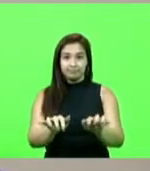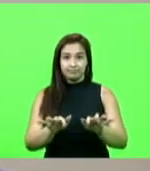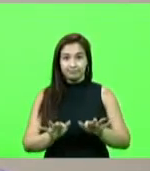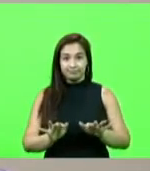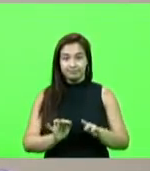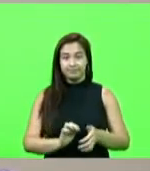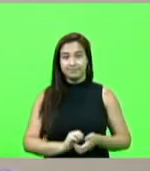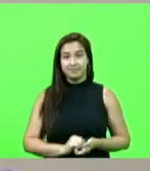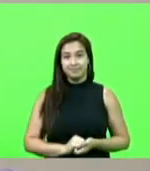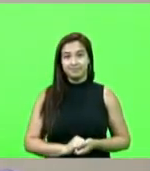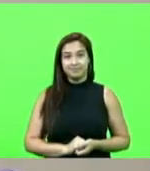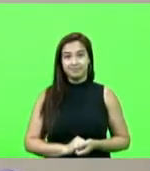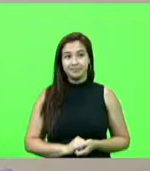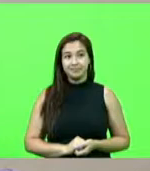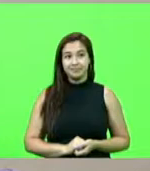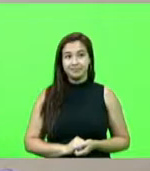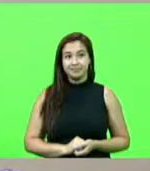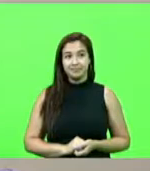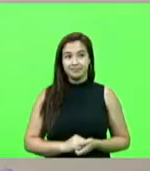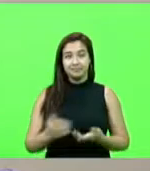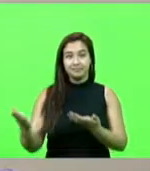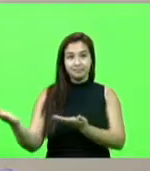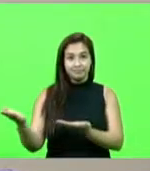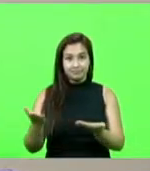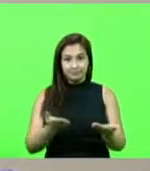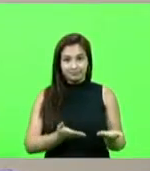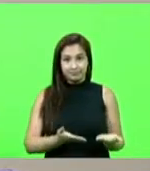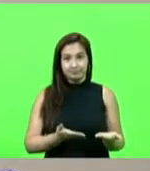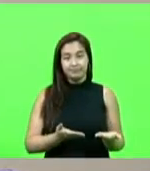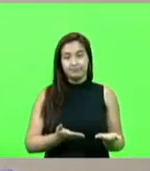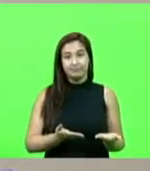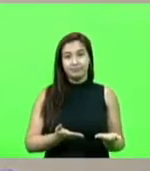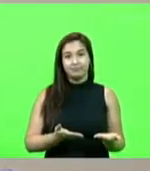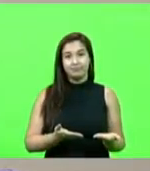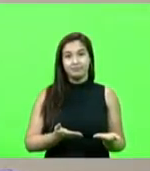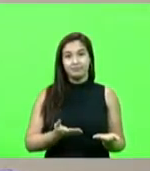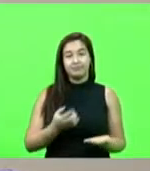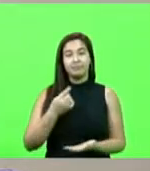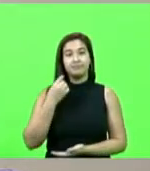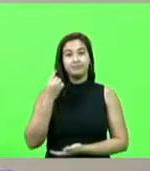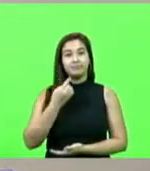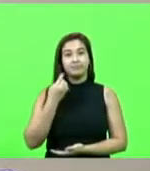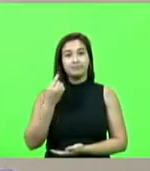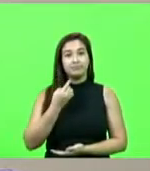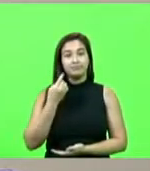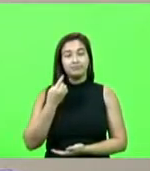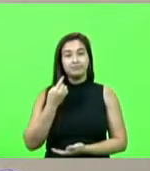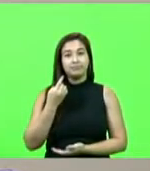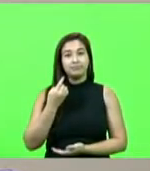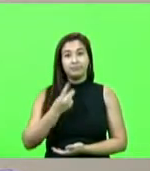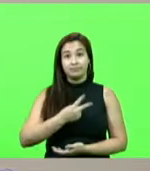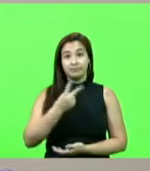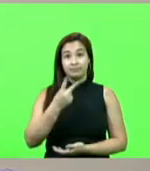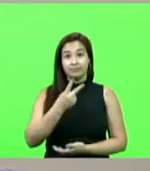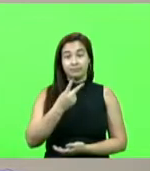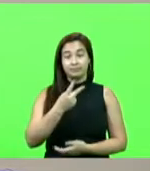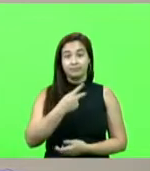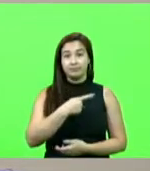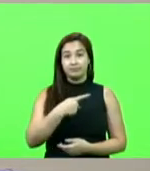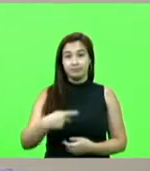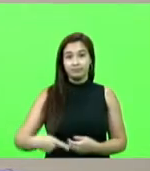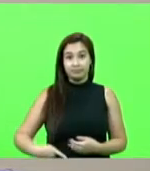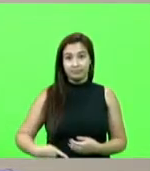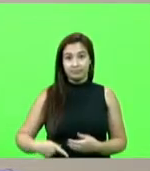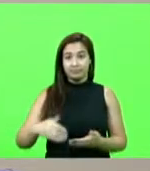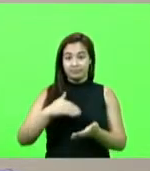presente sessão. Convido o nosso vice-presidente, secretário Adoc, para